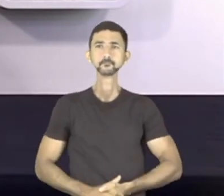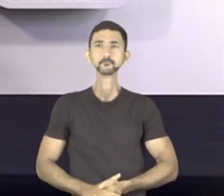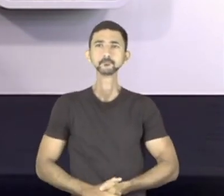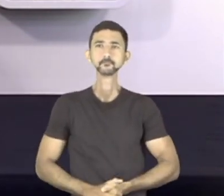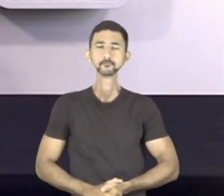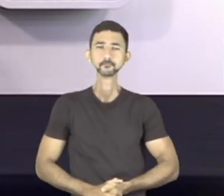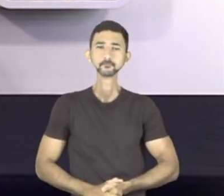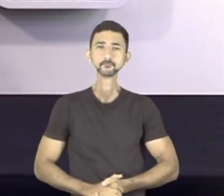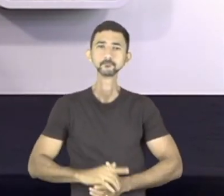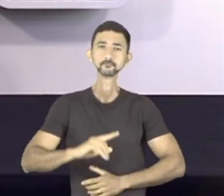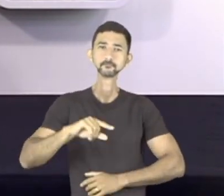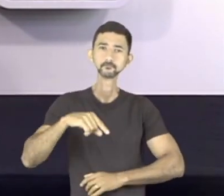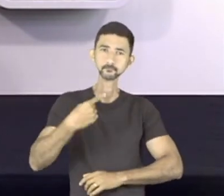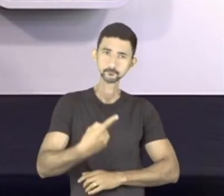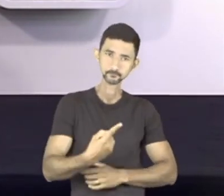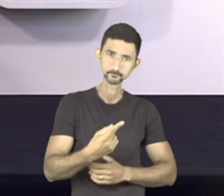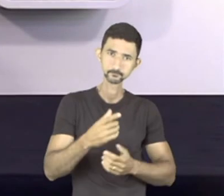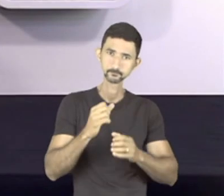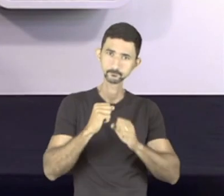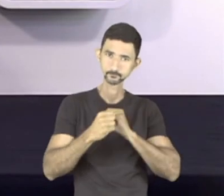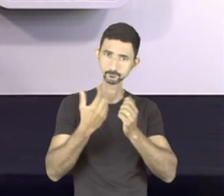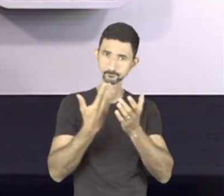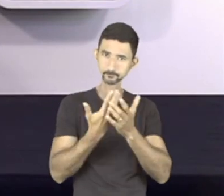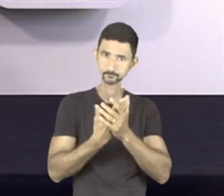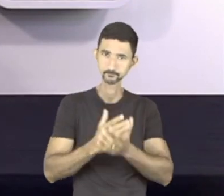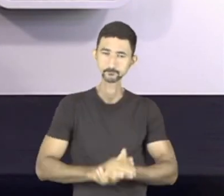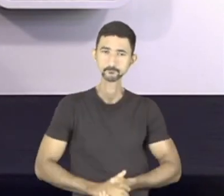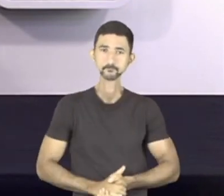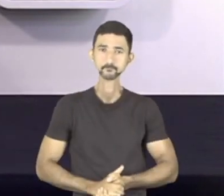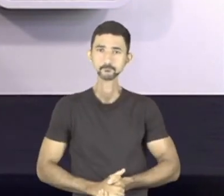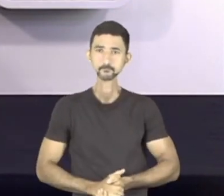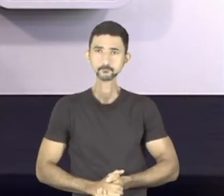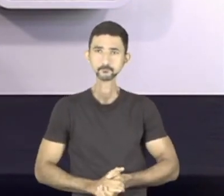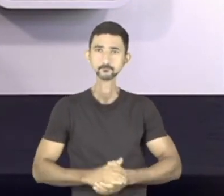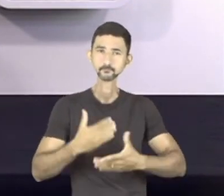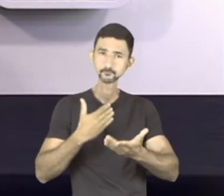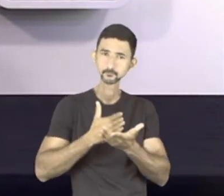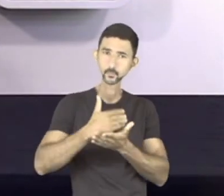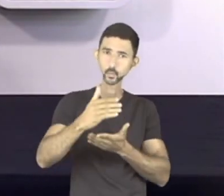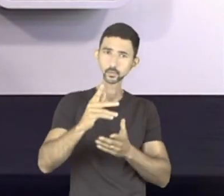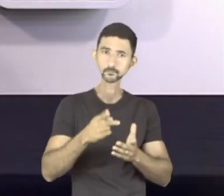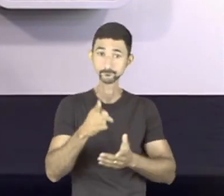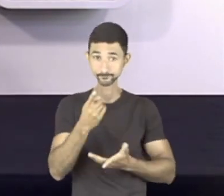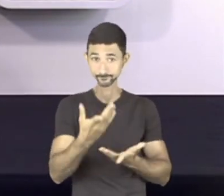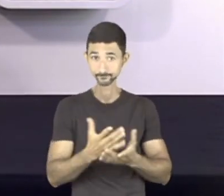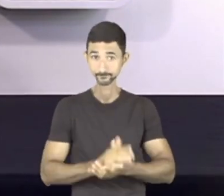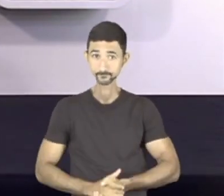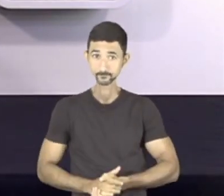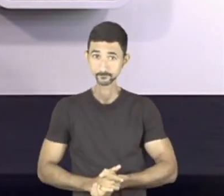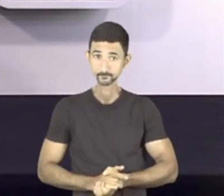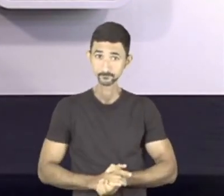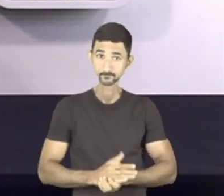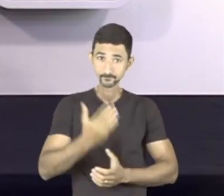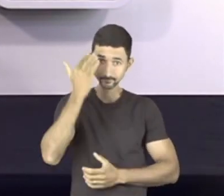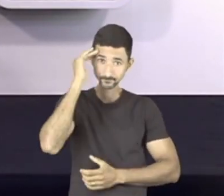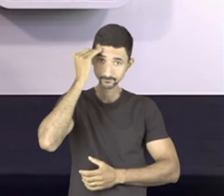modalidade, tá? Então, vamos na nossa próxima aula dar prosseguimento. Espero que vocês